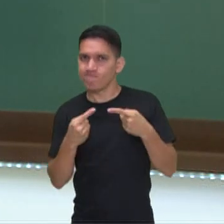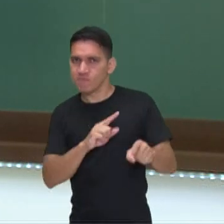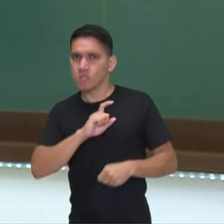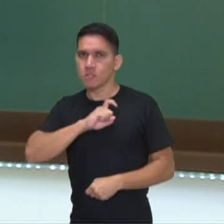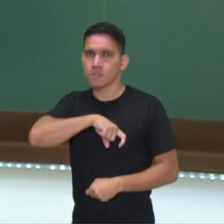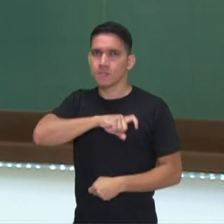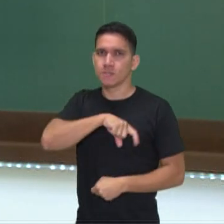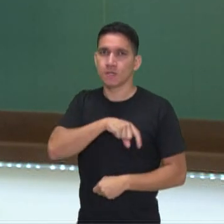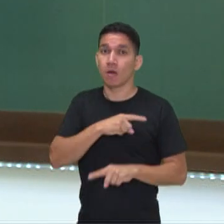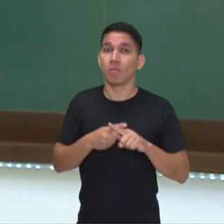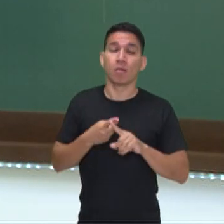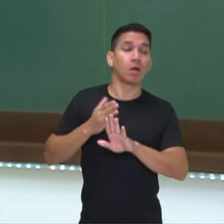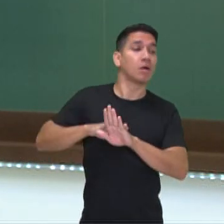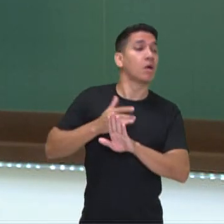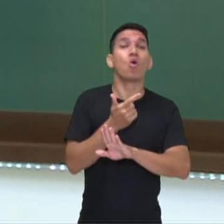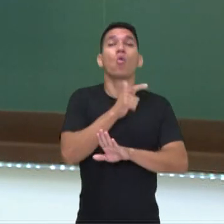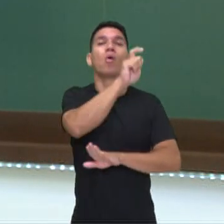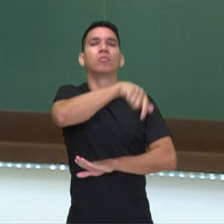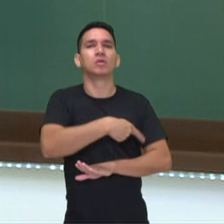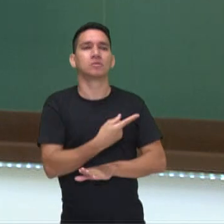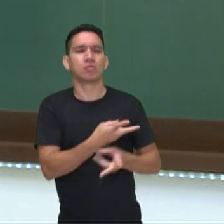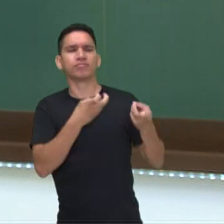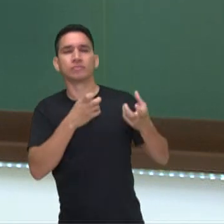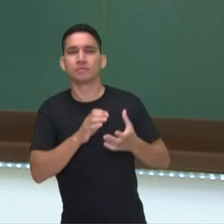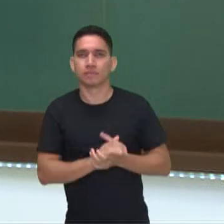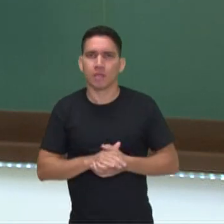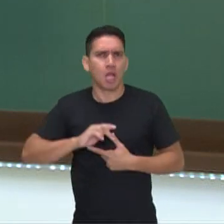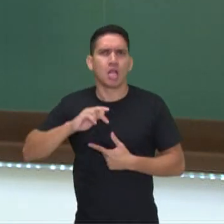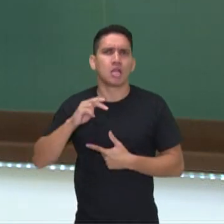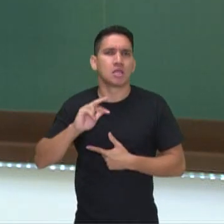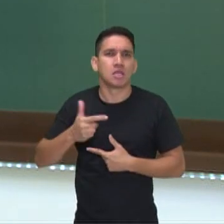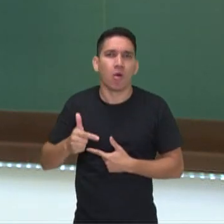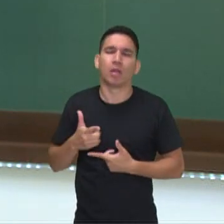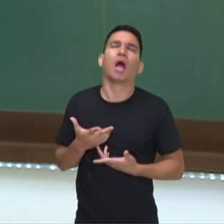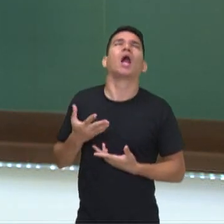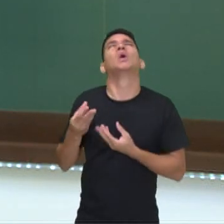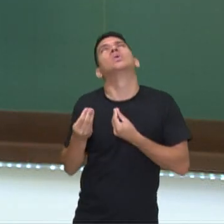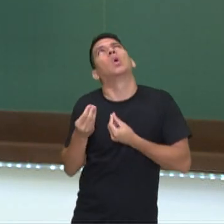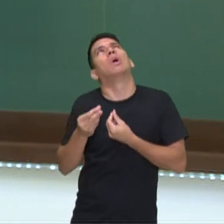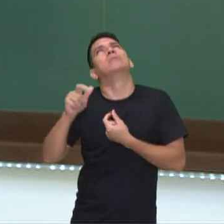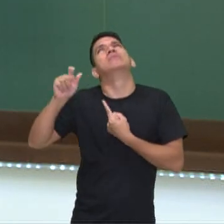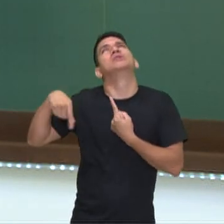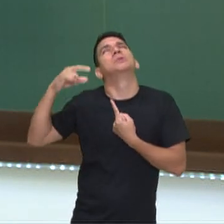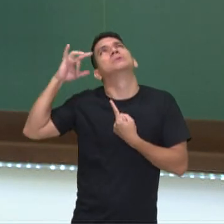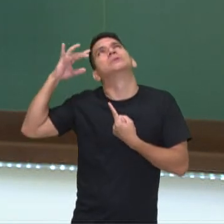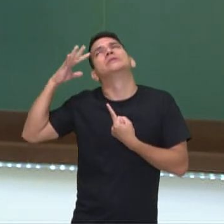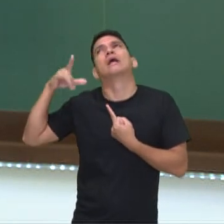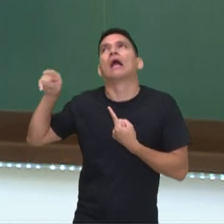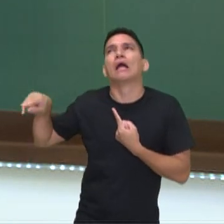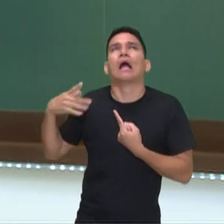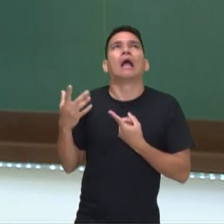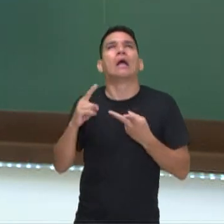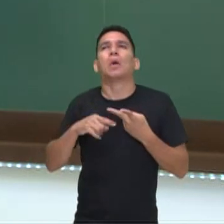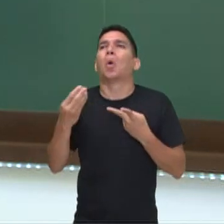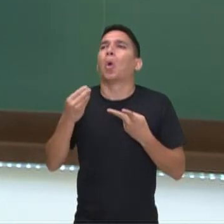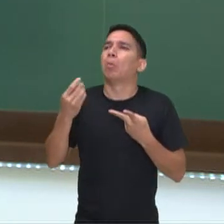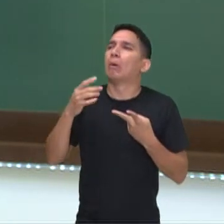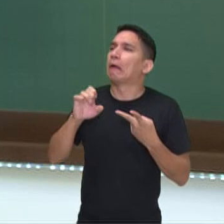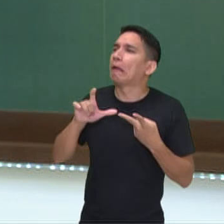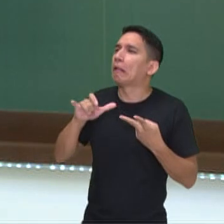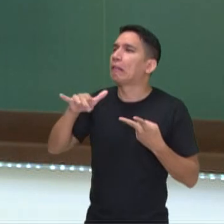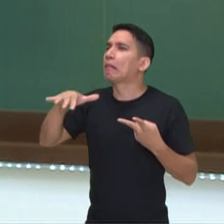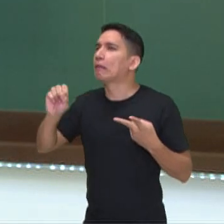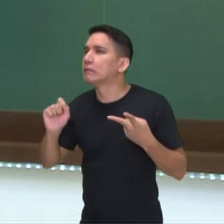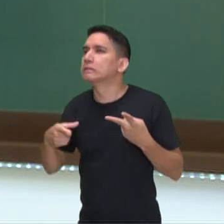nossa inspiração em alguém. Né? Nós não temos uma figura certa, como é que era São José, como é que era o profeta Elias. Então a